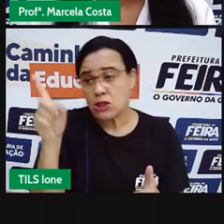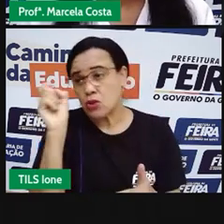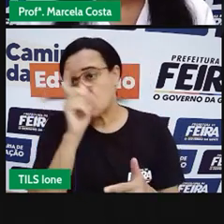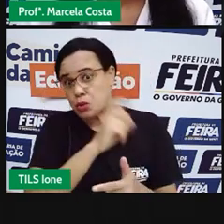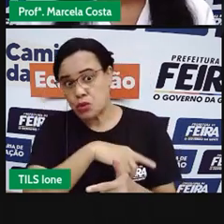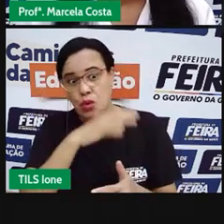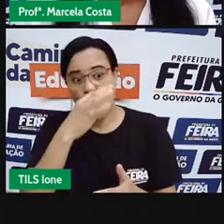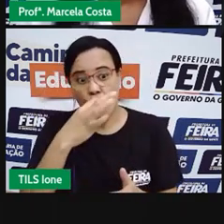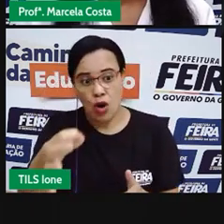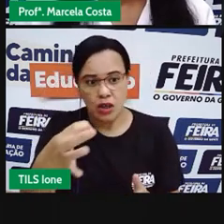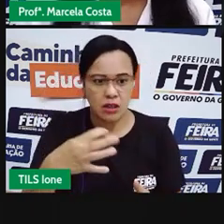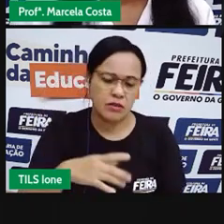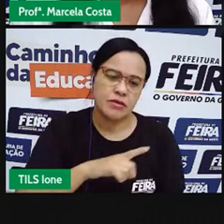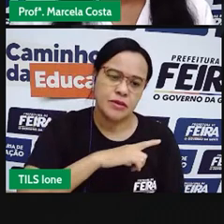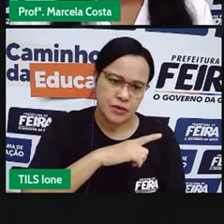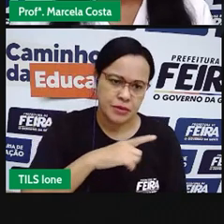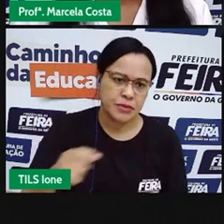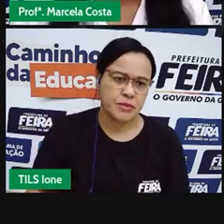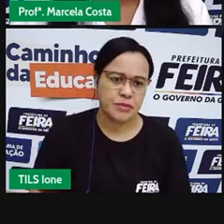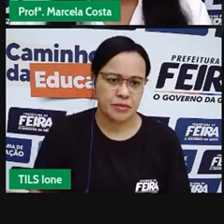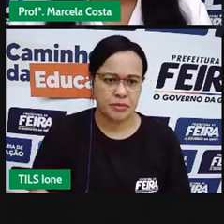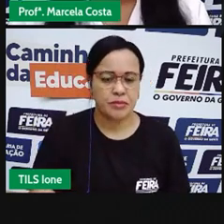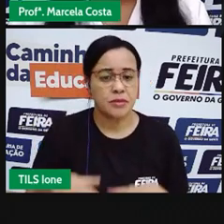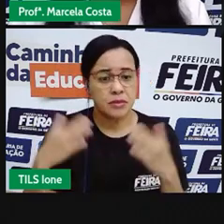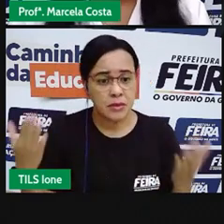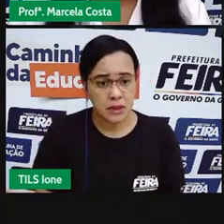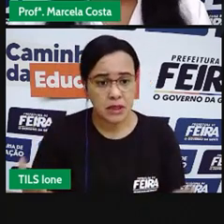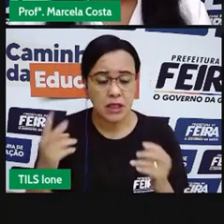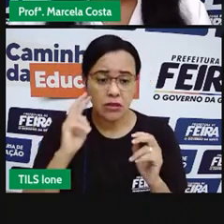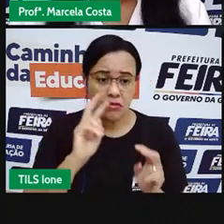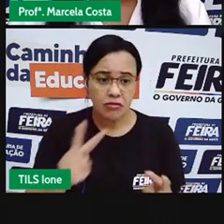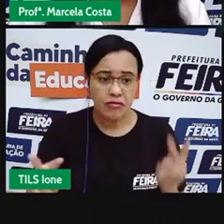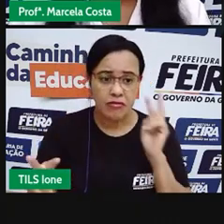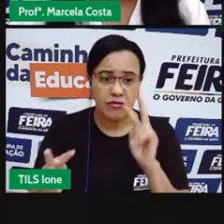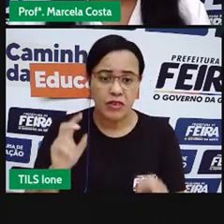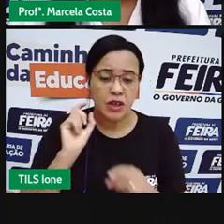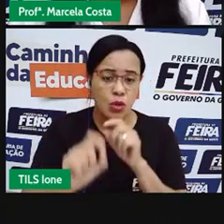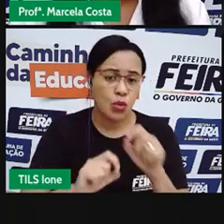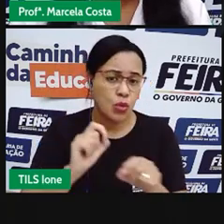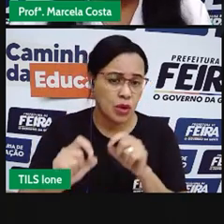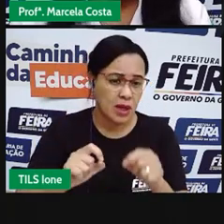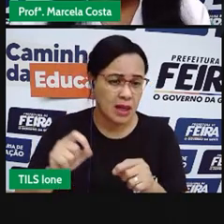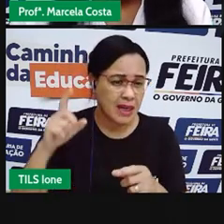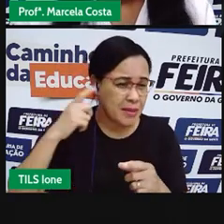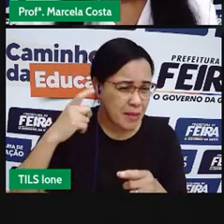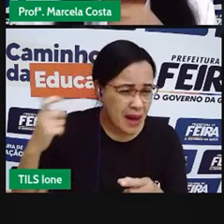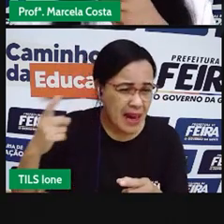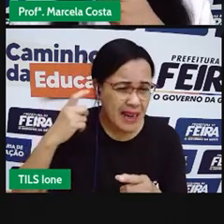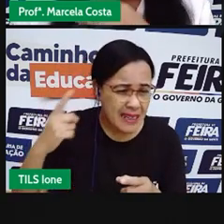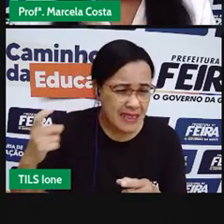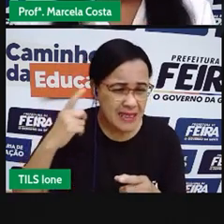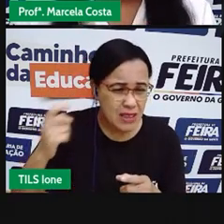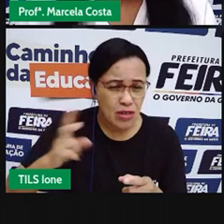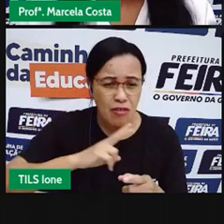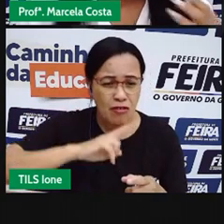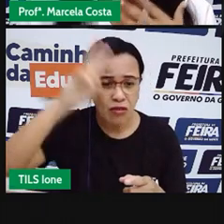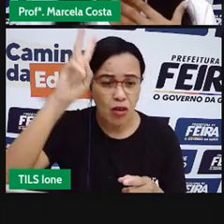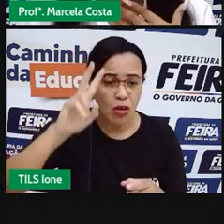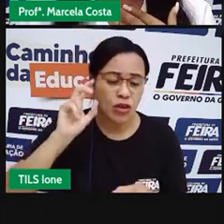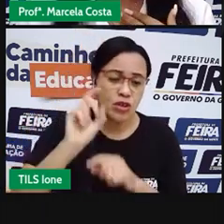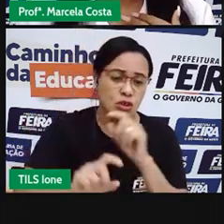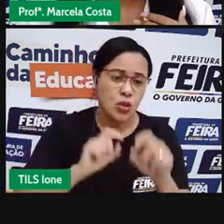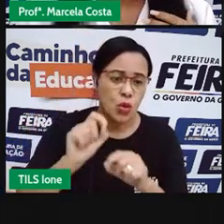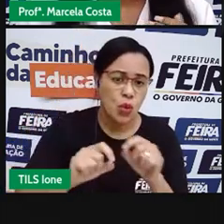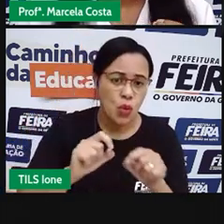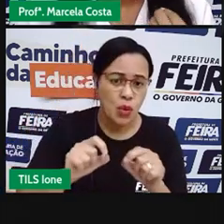Certo? E aí a gente vai observar que a poluição sonora, ela, a gente observa ela